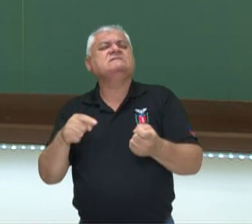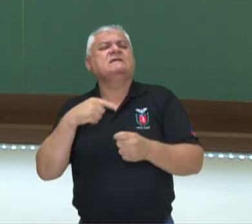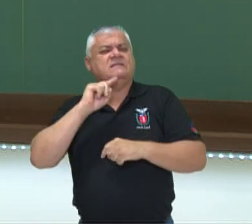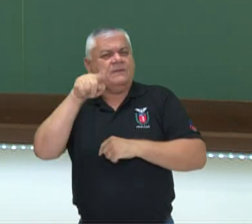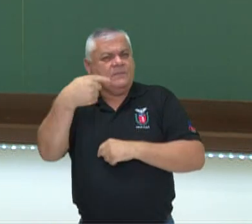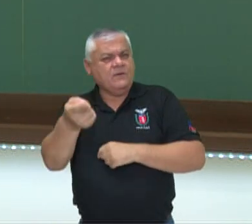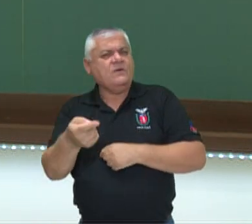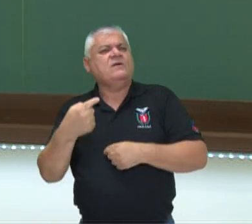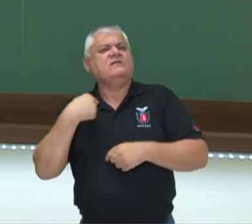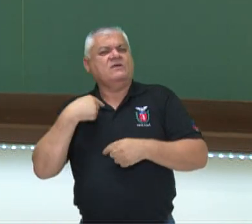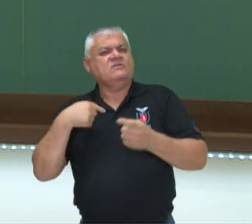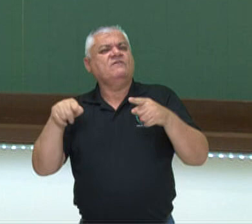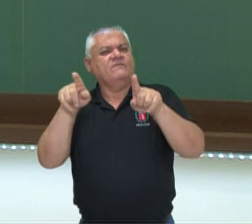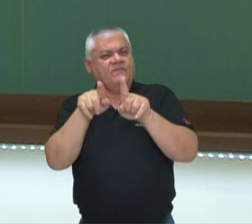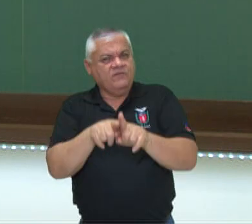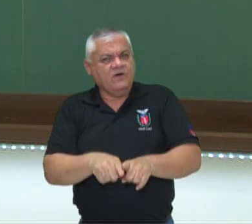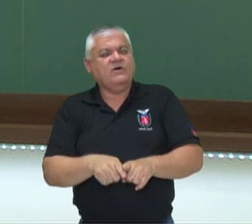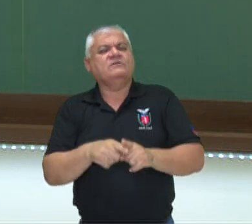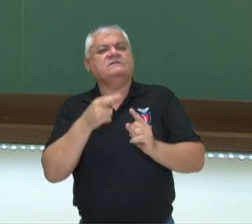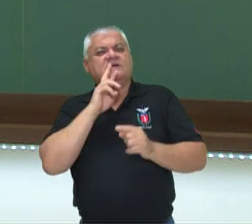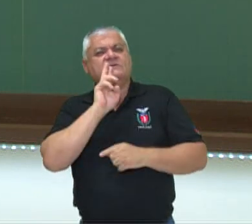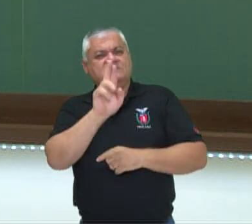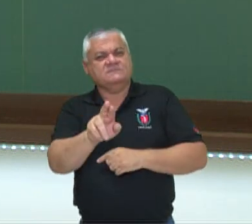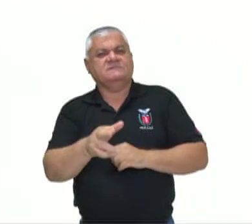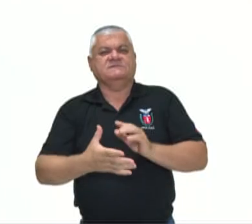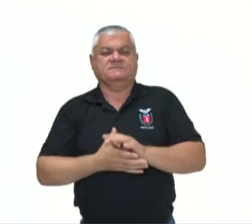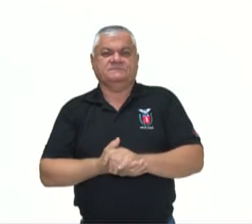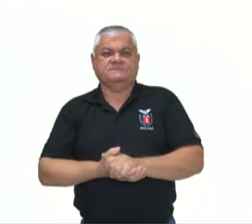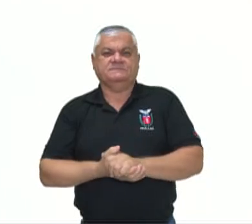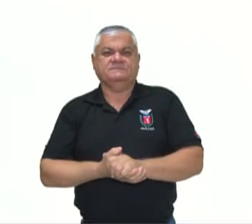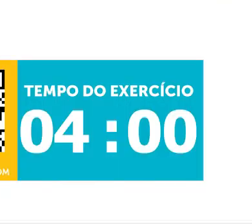a pouquinho a gente volta já com a correção.